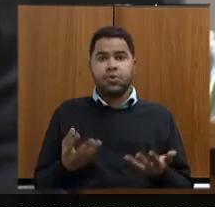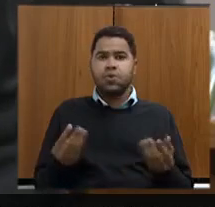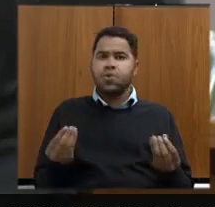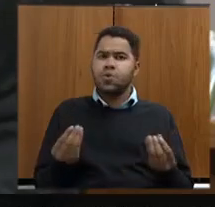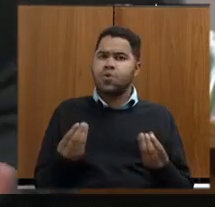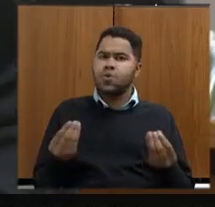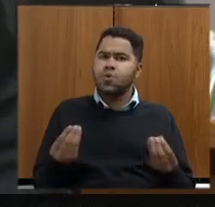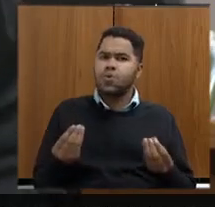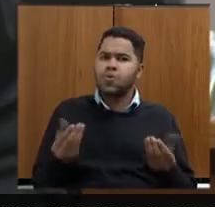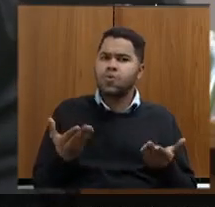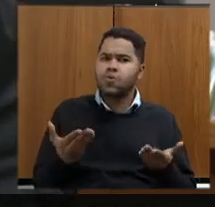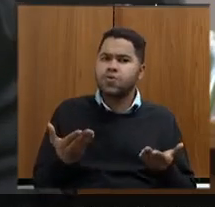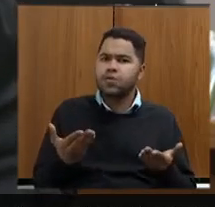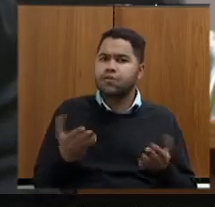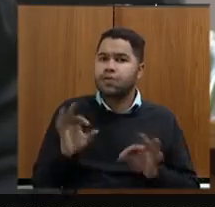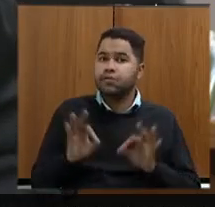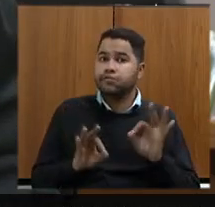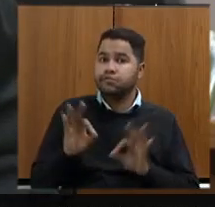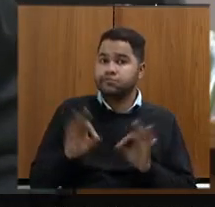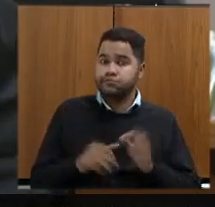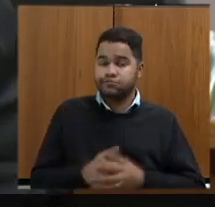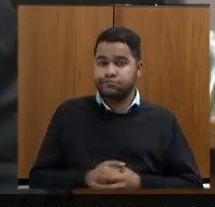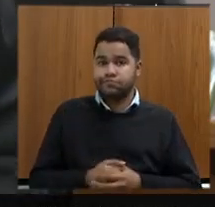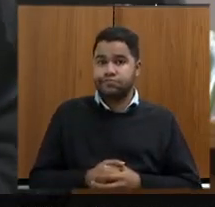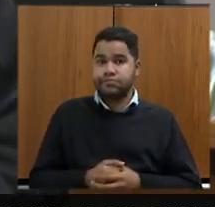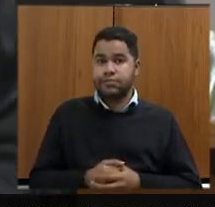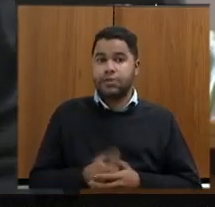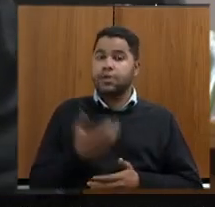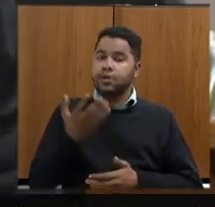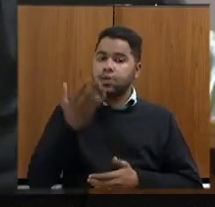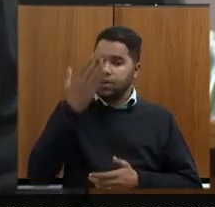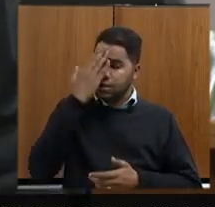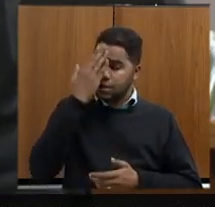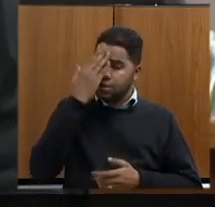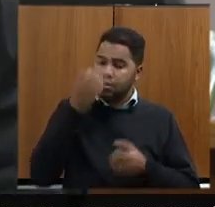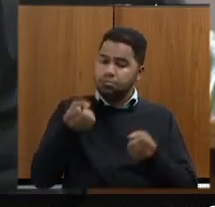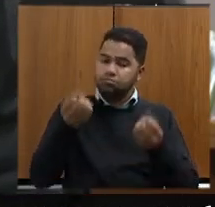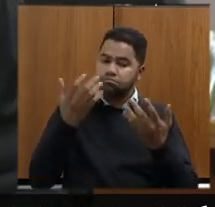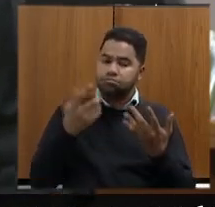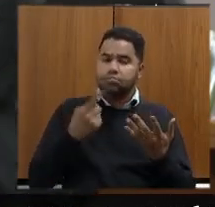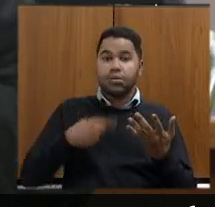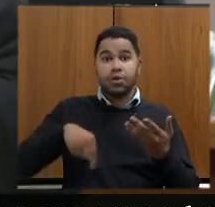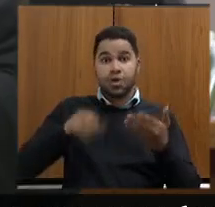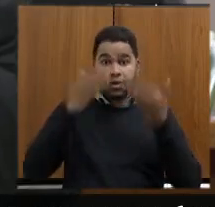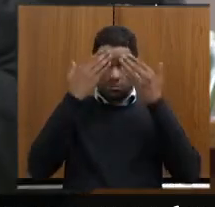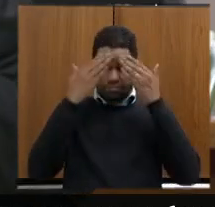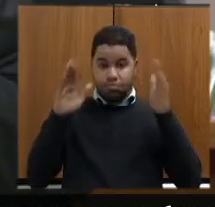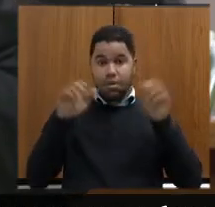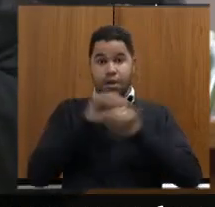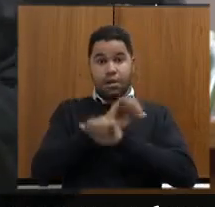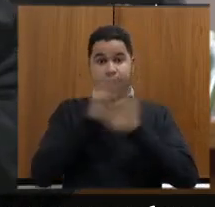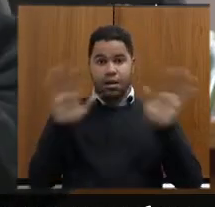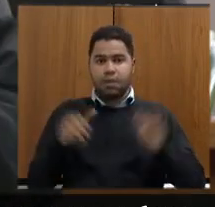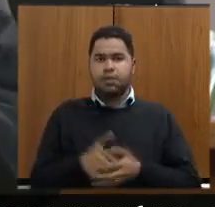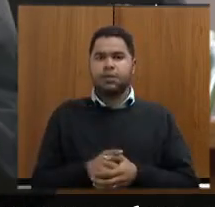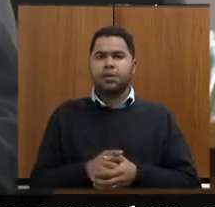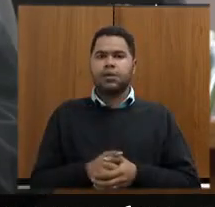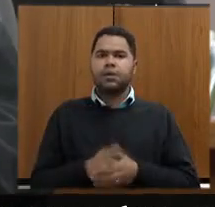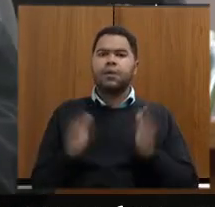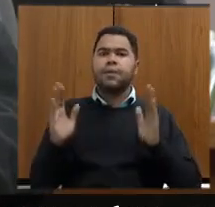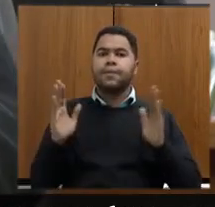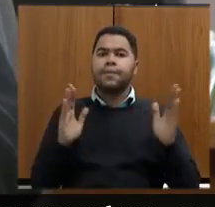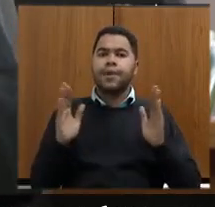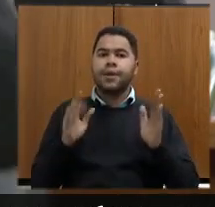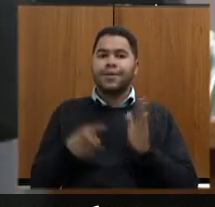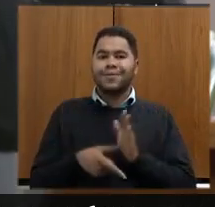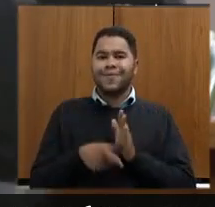Como que você não como é que você vai fazer e eu queria ouvir um pouco mais para gente ter clareza porque senão chega no